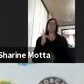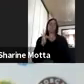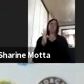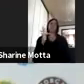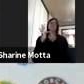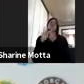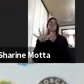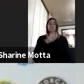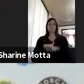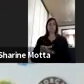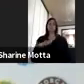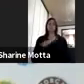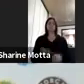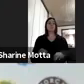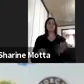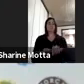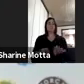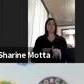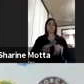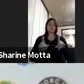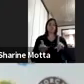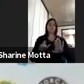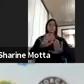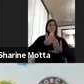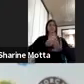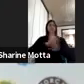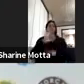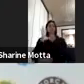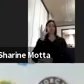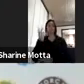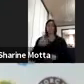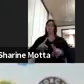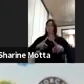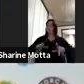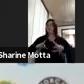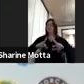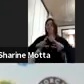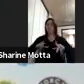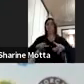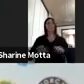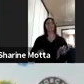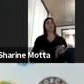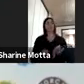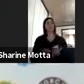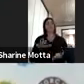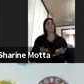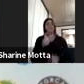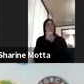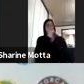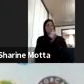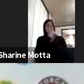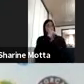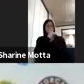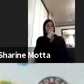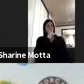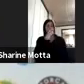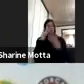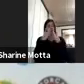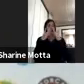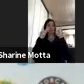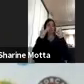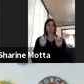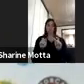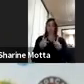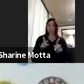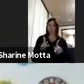novo Neymar, enfim. Só que também tudo isso pode se transformar em pesadelo. Não dá para perder, gente.